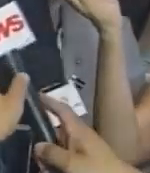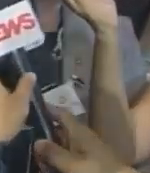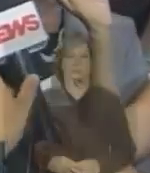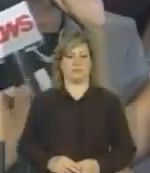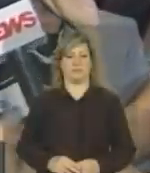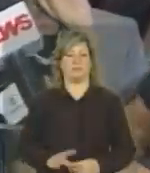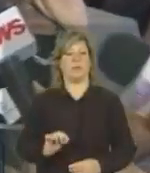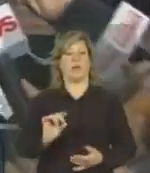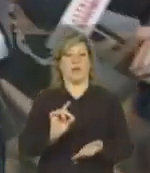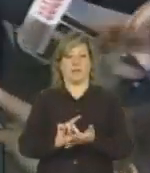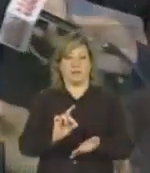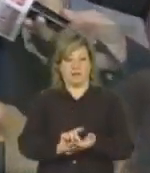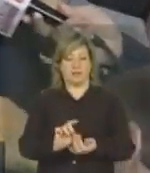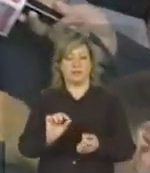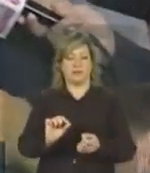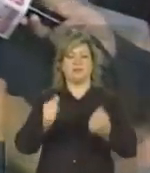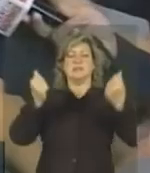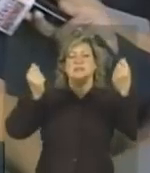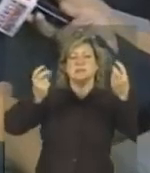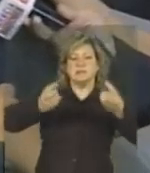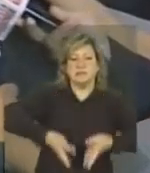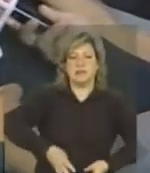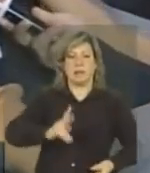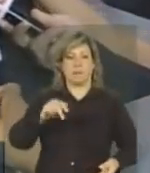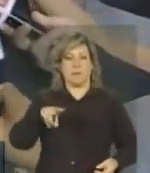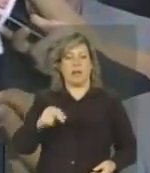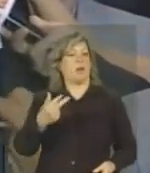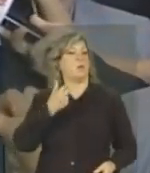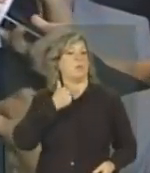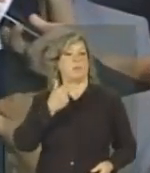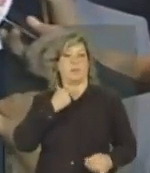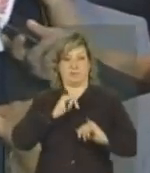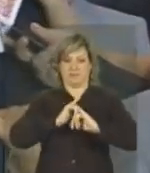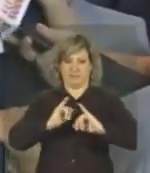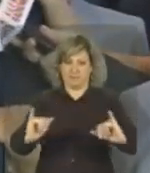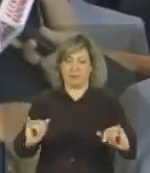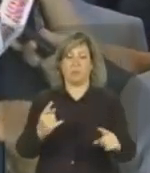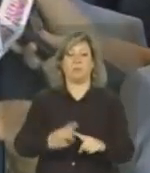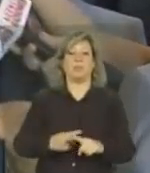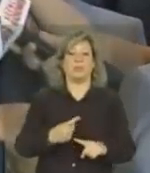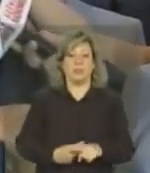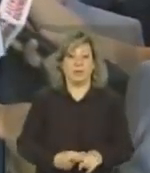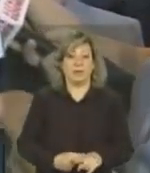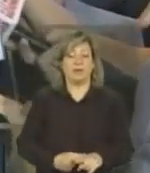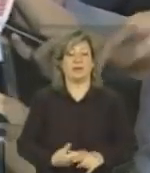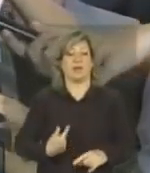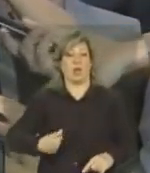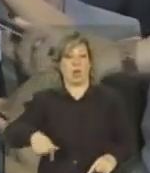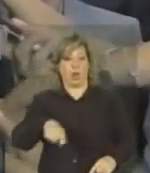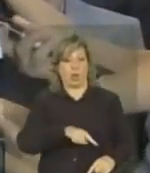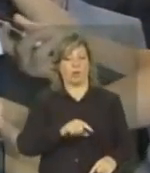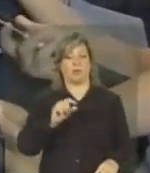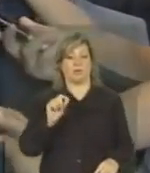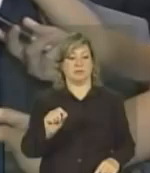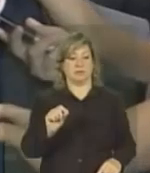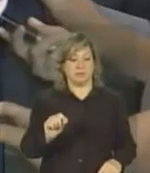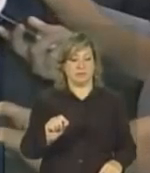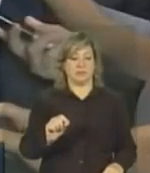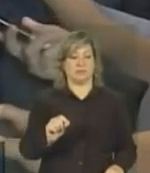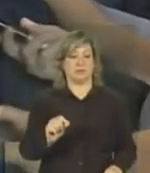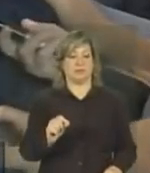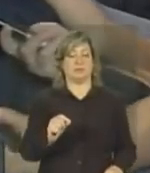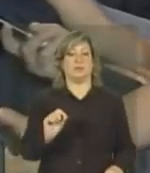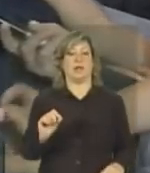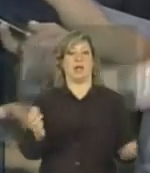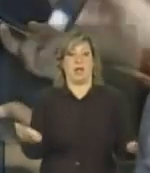Bem, na verdade, detalhes do plano nós não vamos poder passar para vocês. Por quê? Nós prevemos justamente uma situação